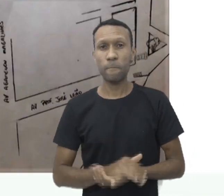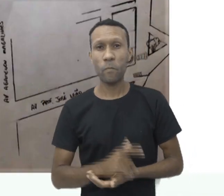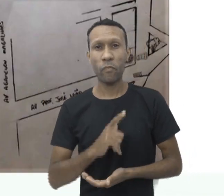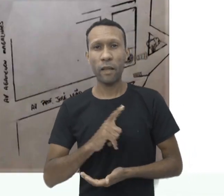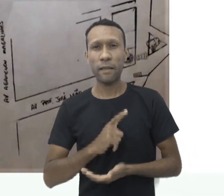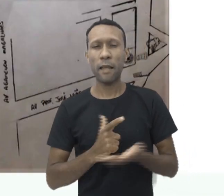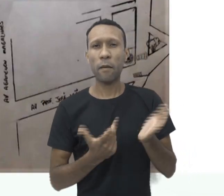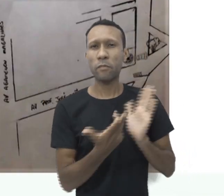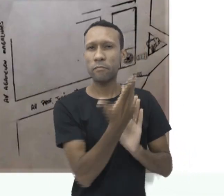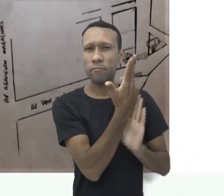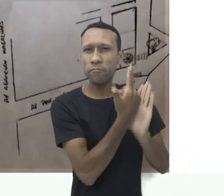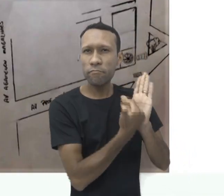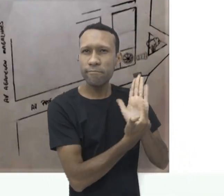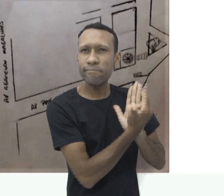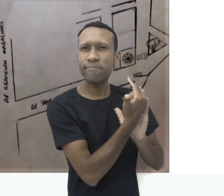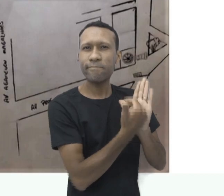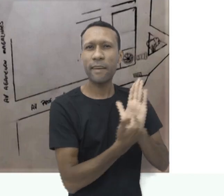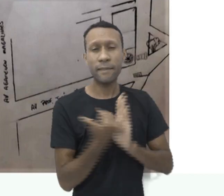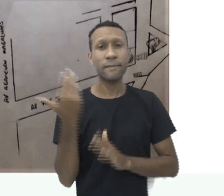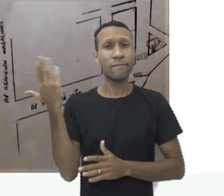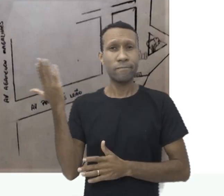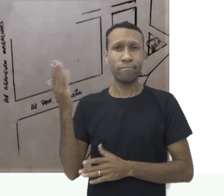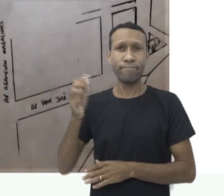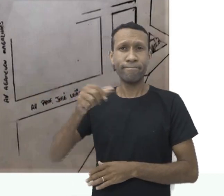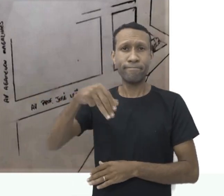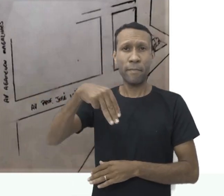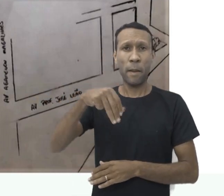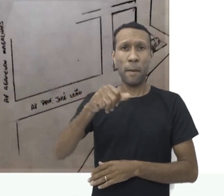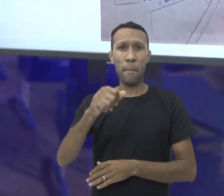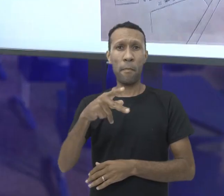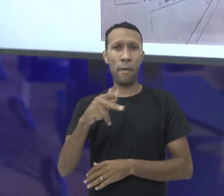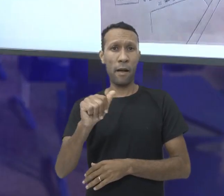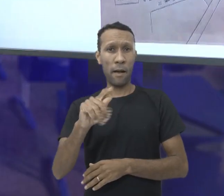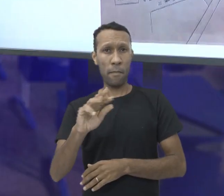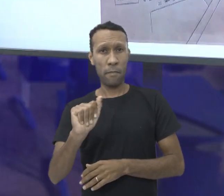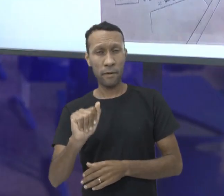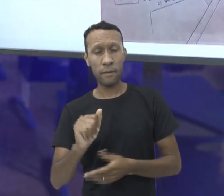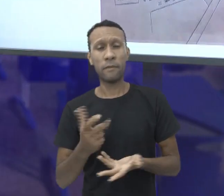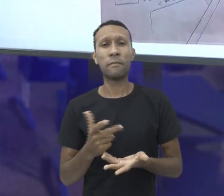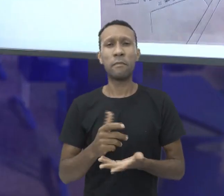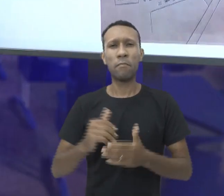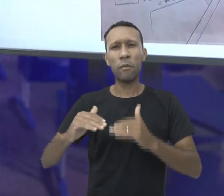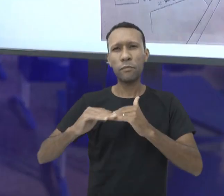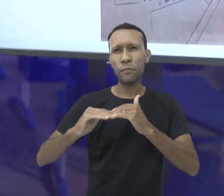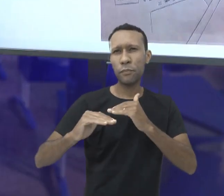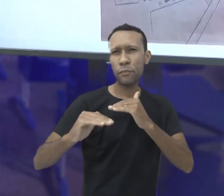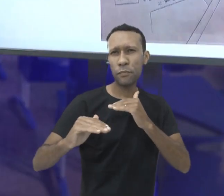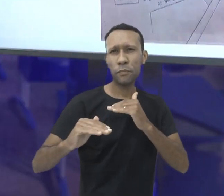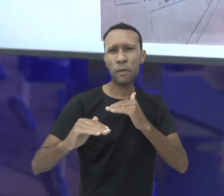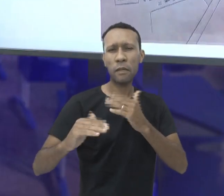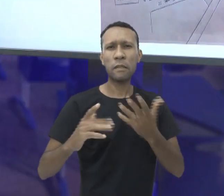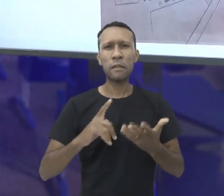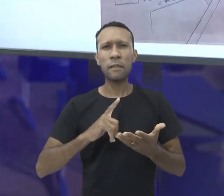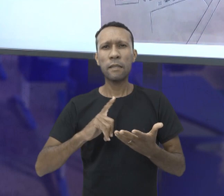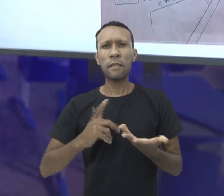Temos um mapa aqui, isso pode ser representado um mapa plano e esse mapa